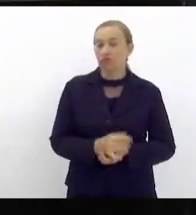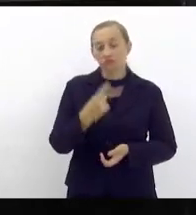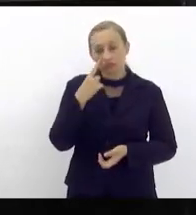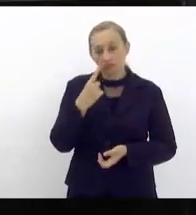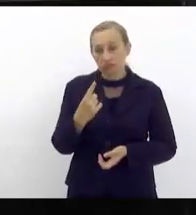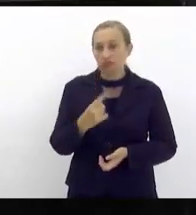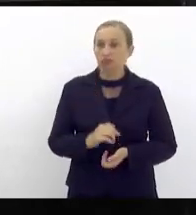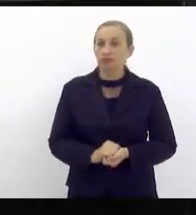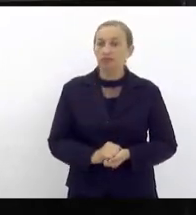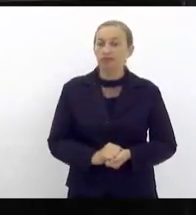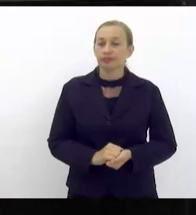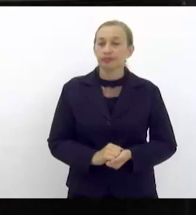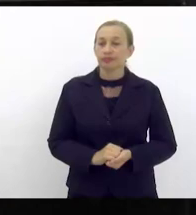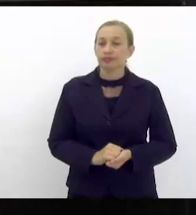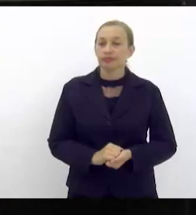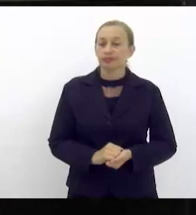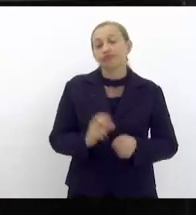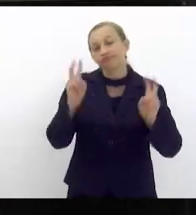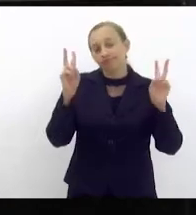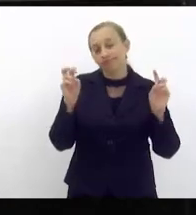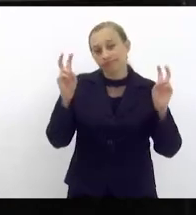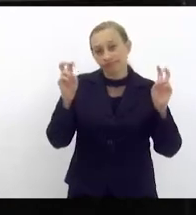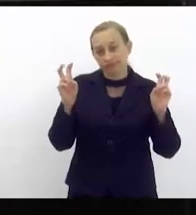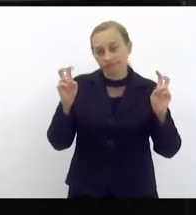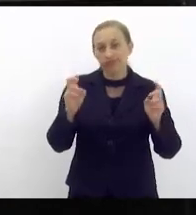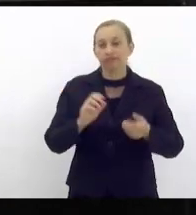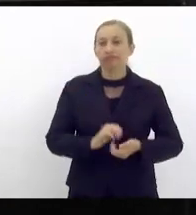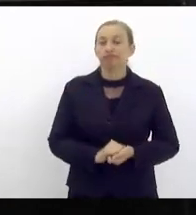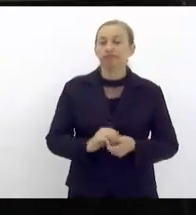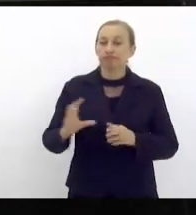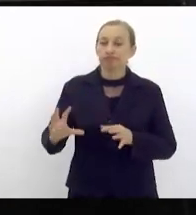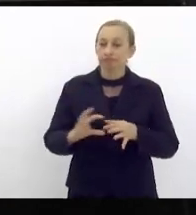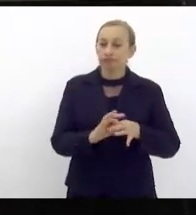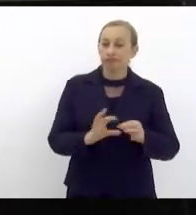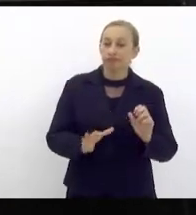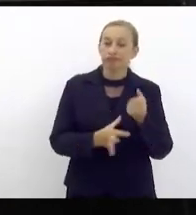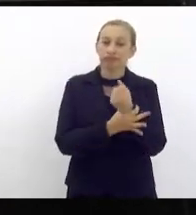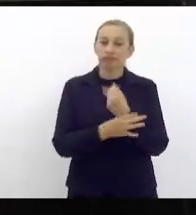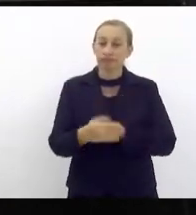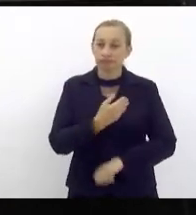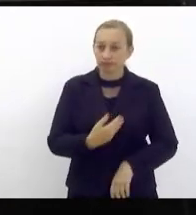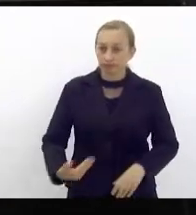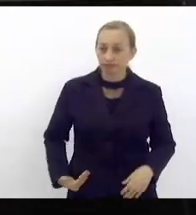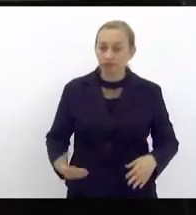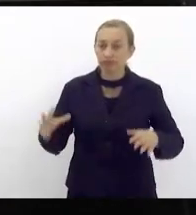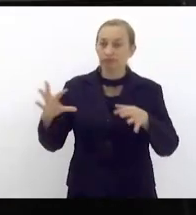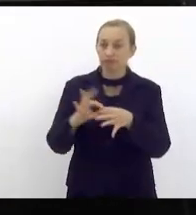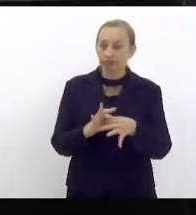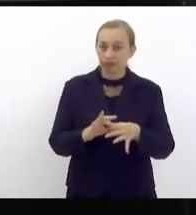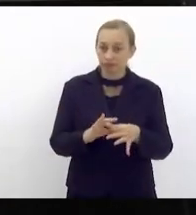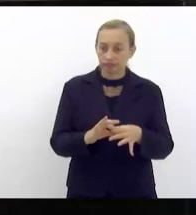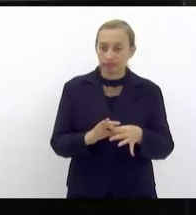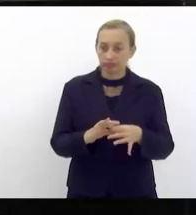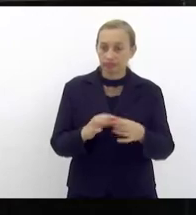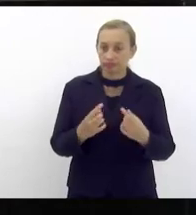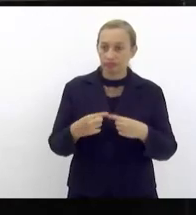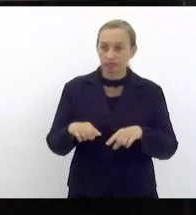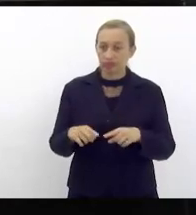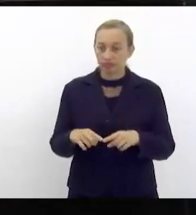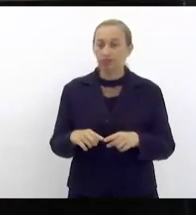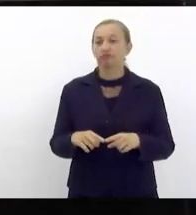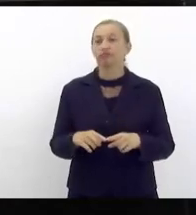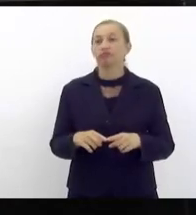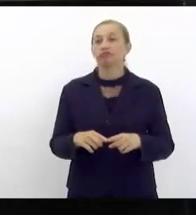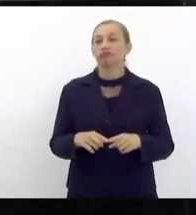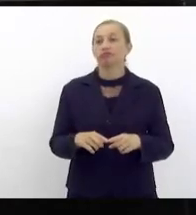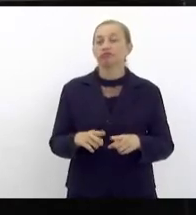que as questões prementes ligadas à segurança pública estão diretamente ligadas ao enfrentamento do fatiamento